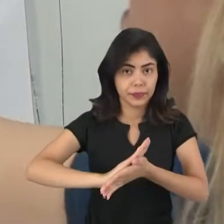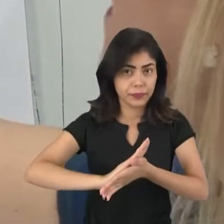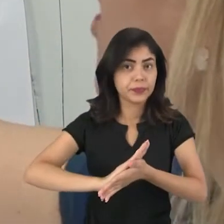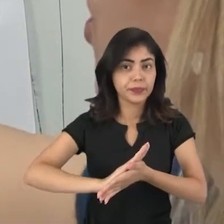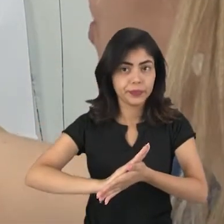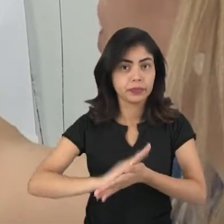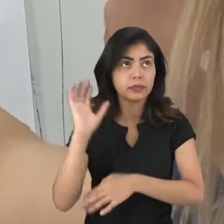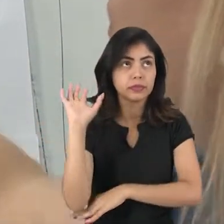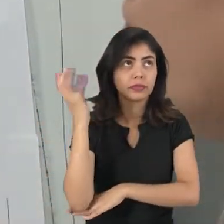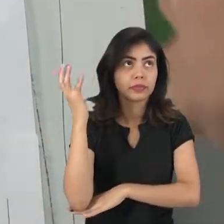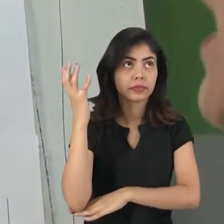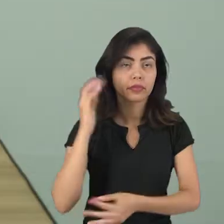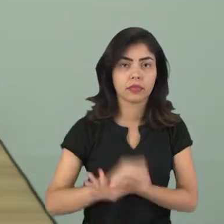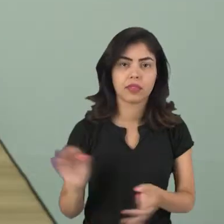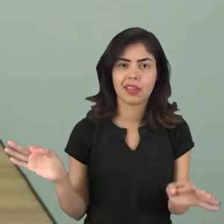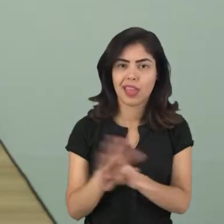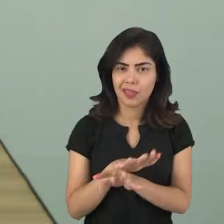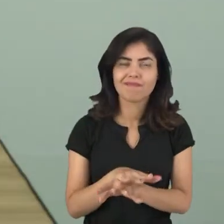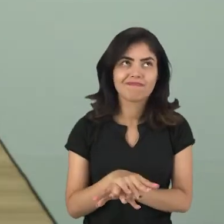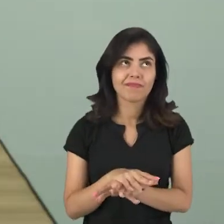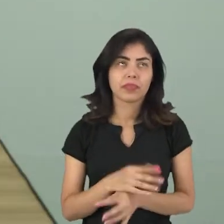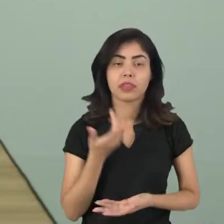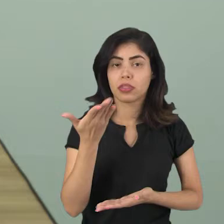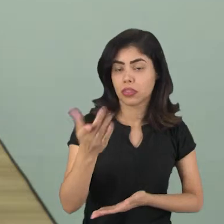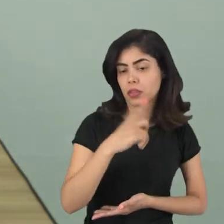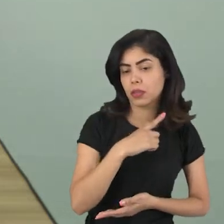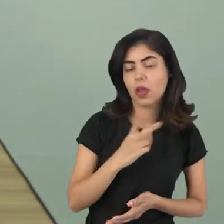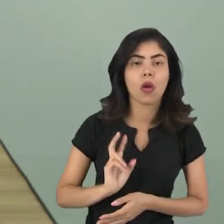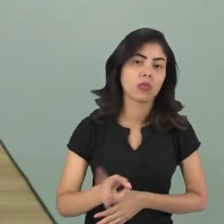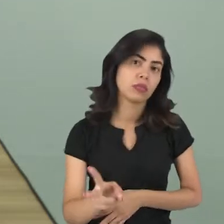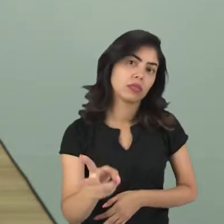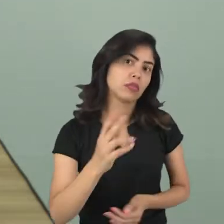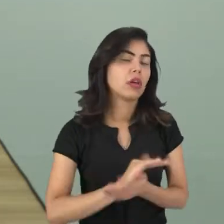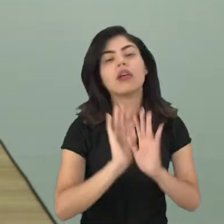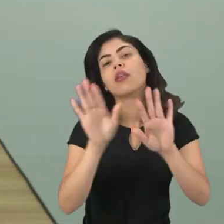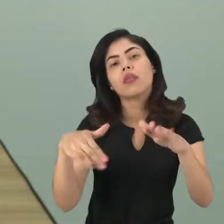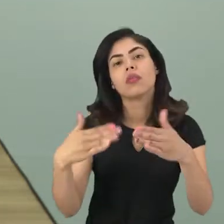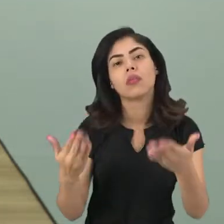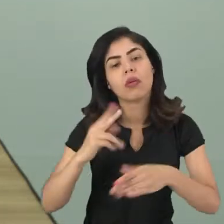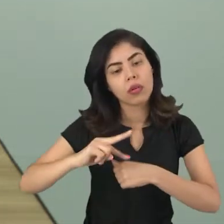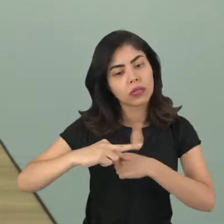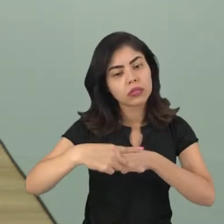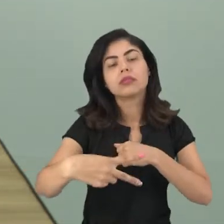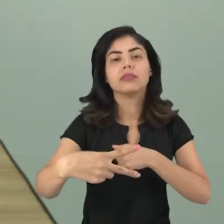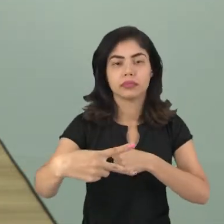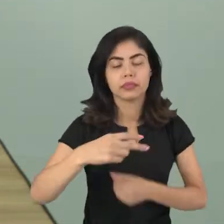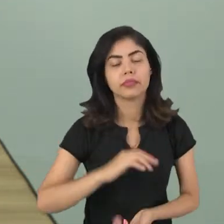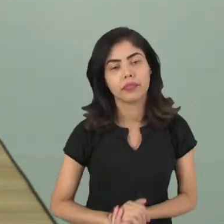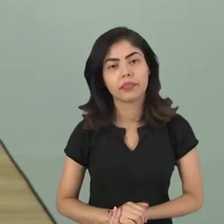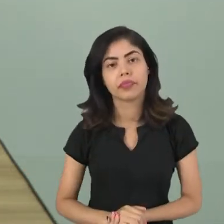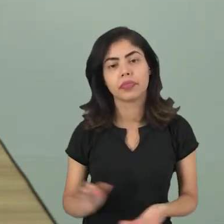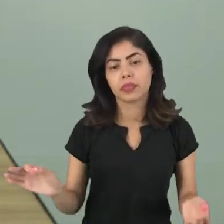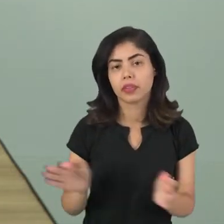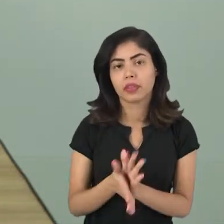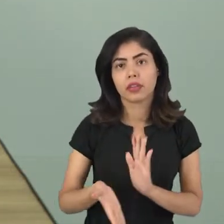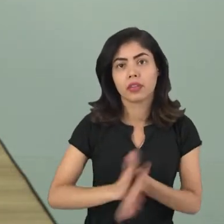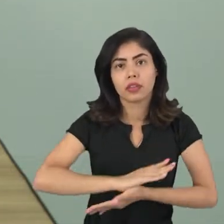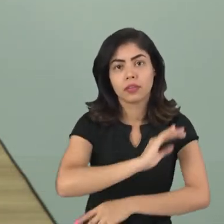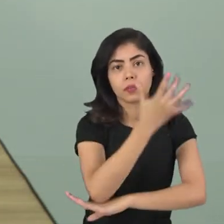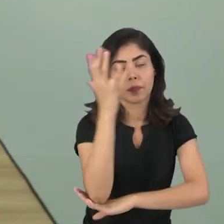são desastrosos. E ele põe aqui, ele dá continuidade, qual a consequência da destruição